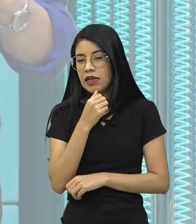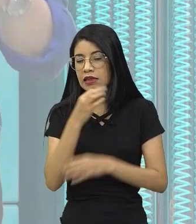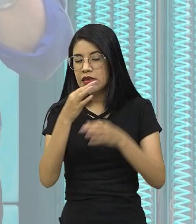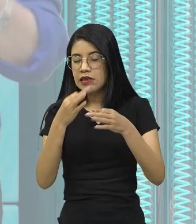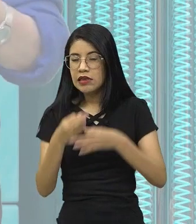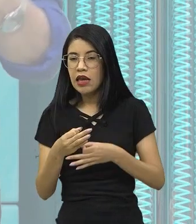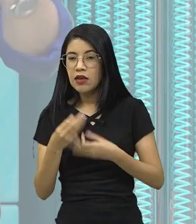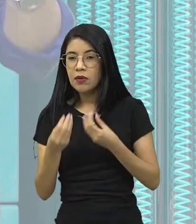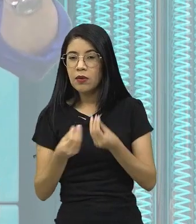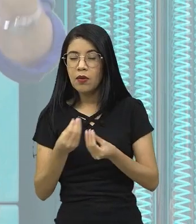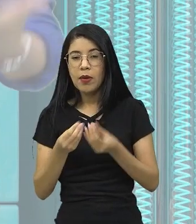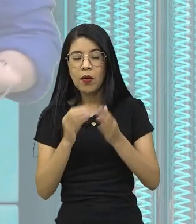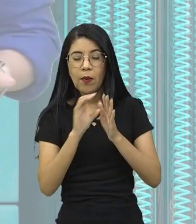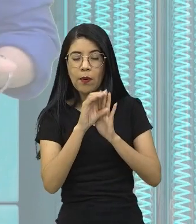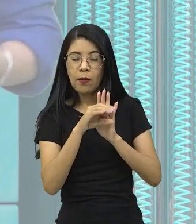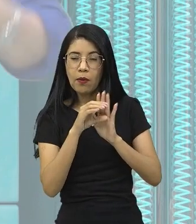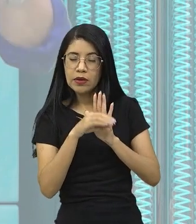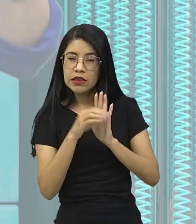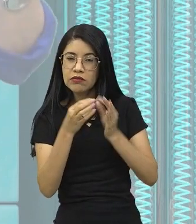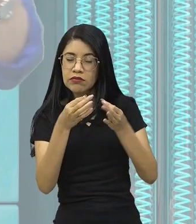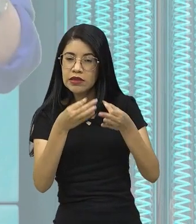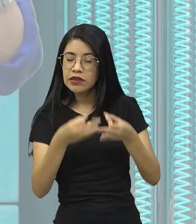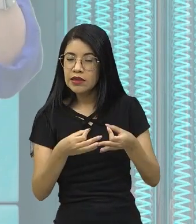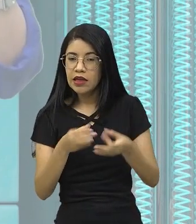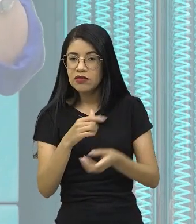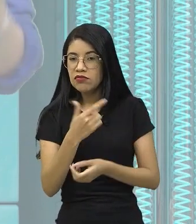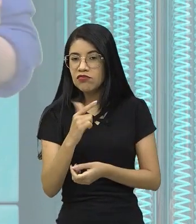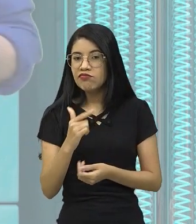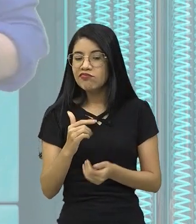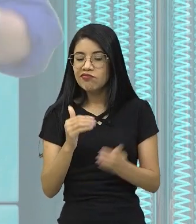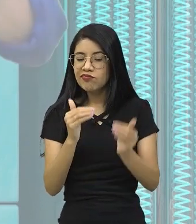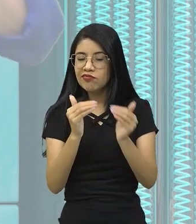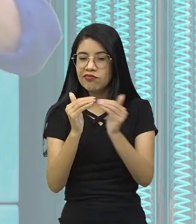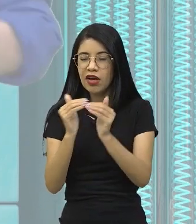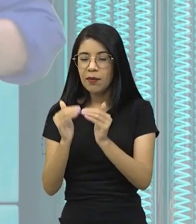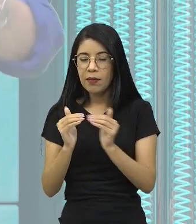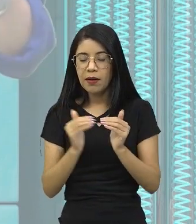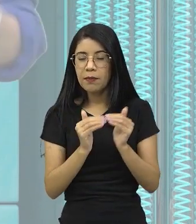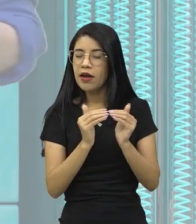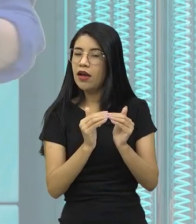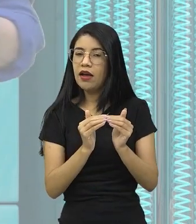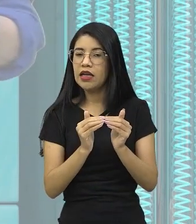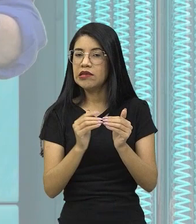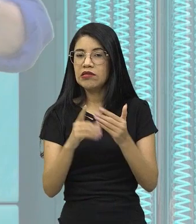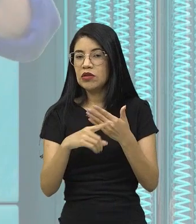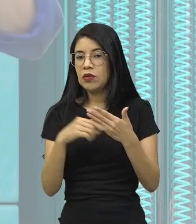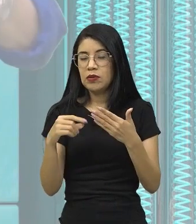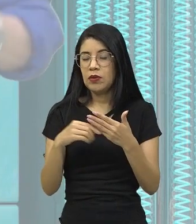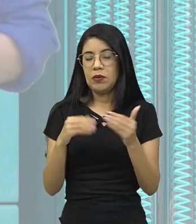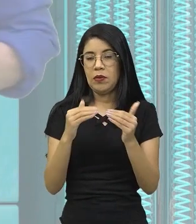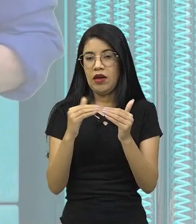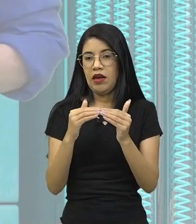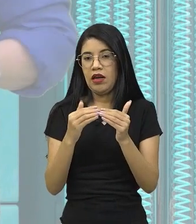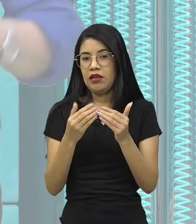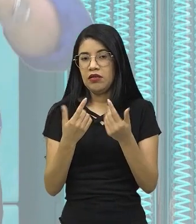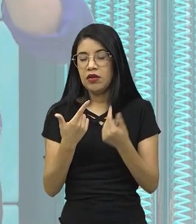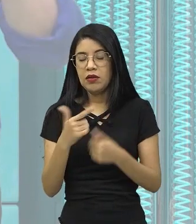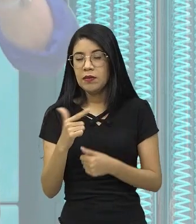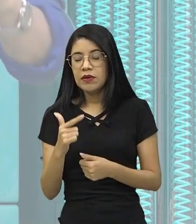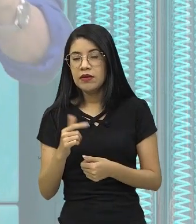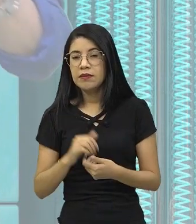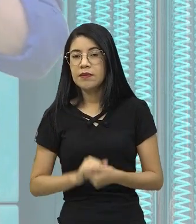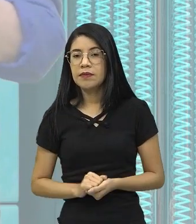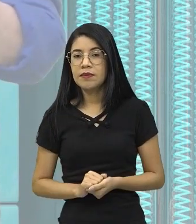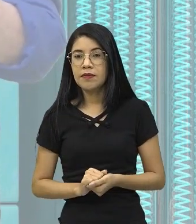a sua conceituação, a sua definição, ainda não há um consenso acerca da definição. Mas é claro